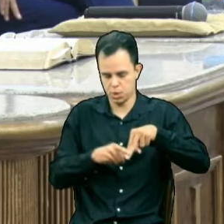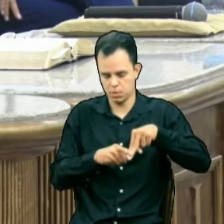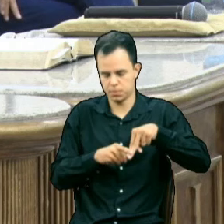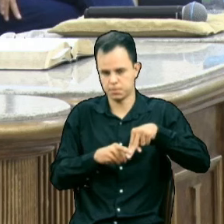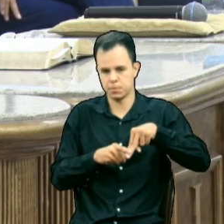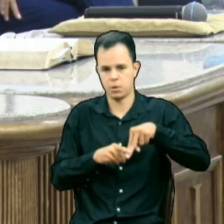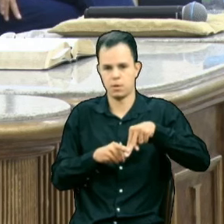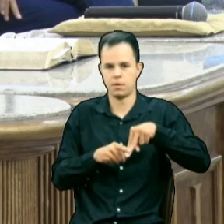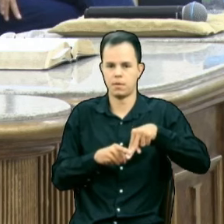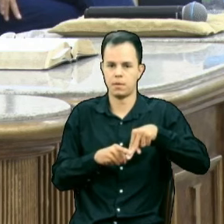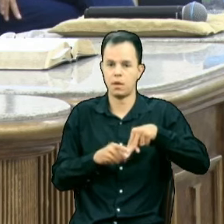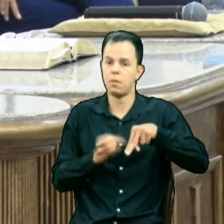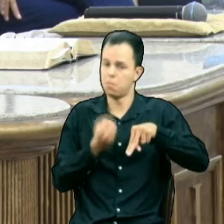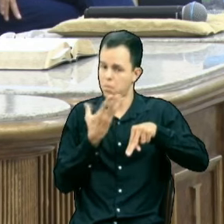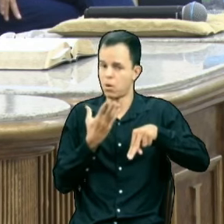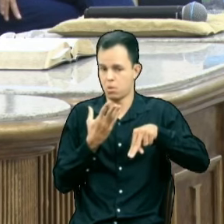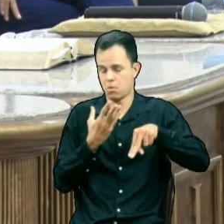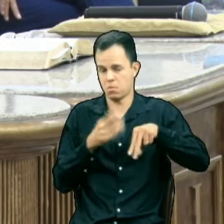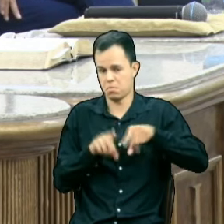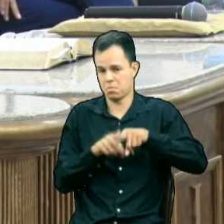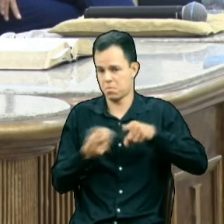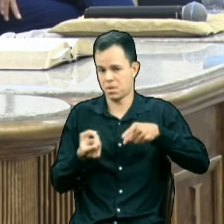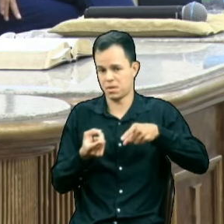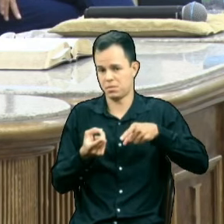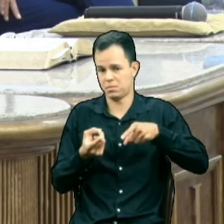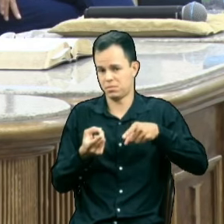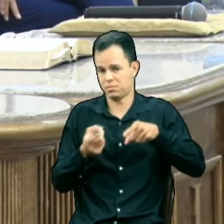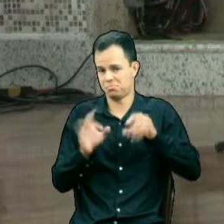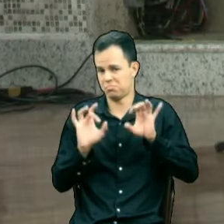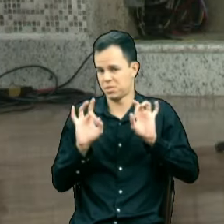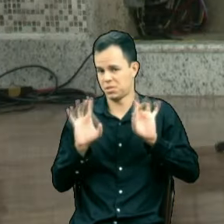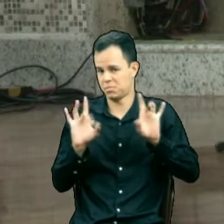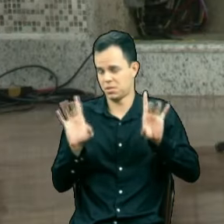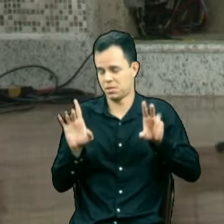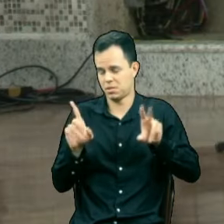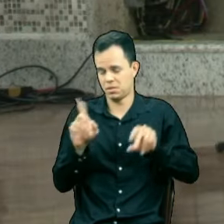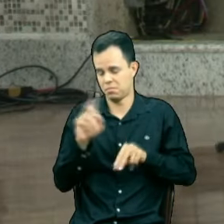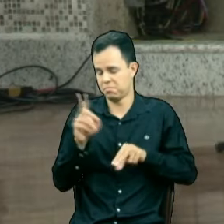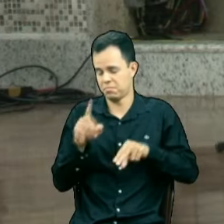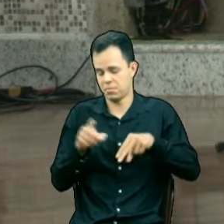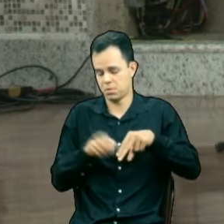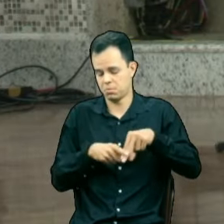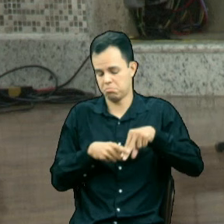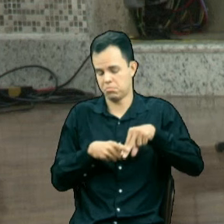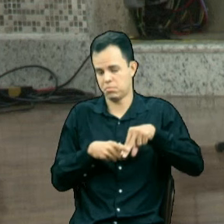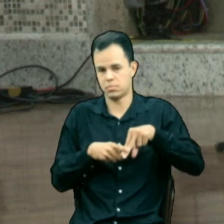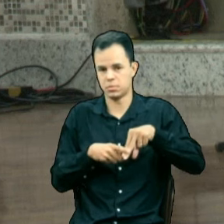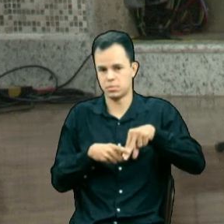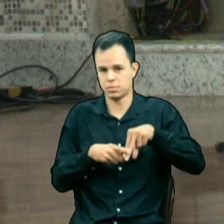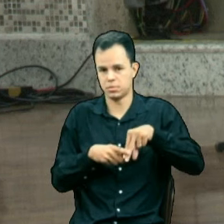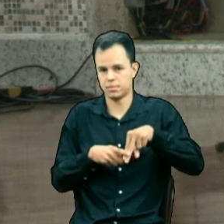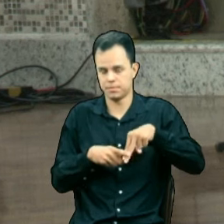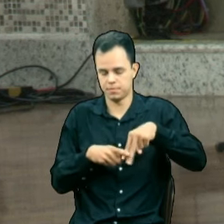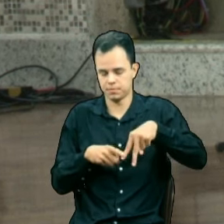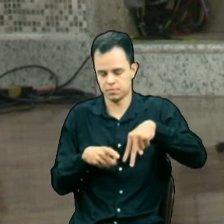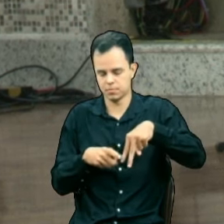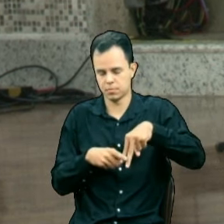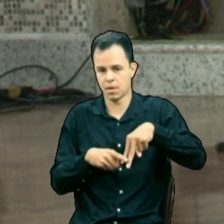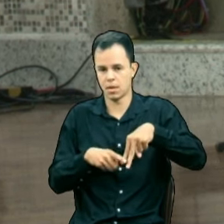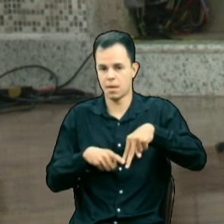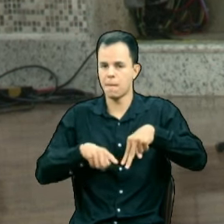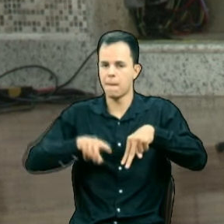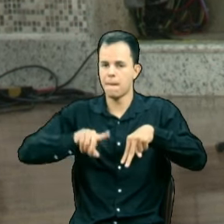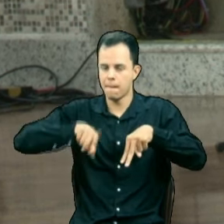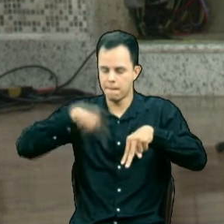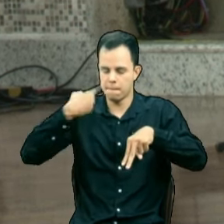quando é nada de nada disso a ordinário a experiência já voa mas mais 1000 metros